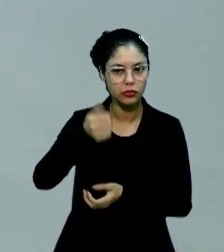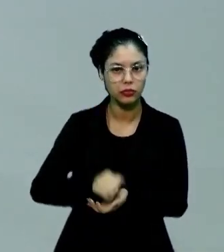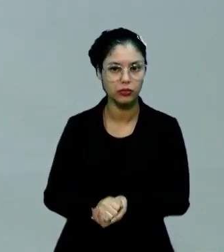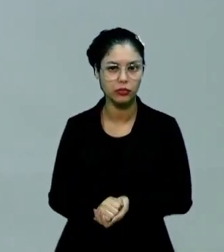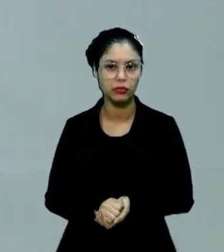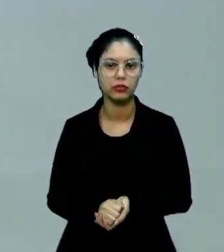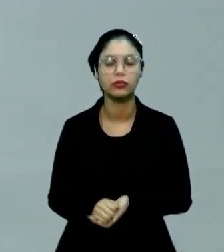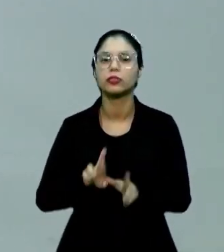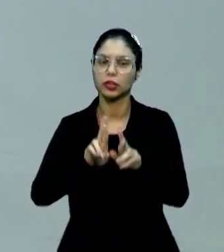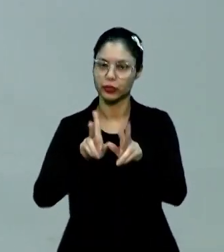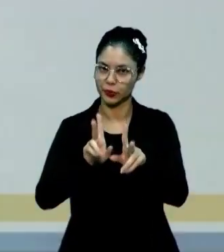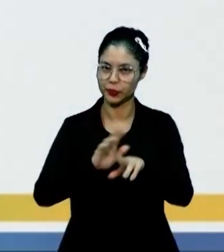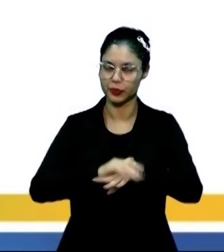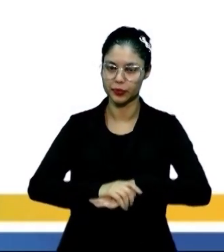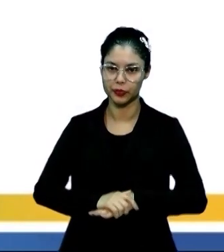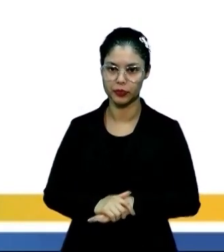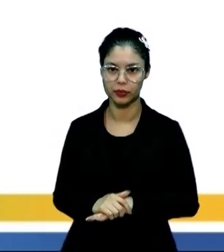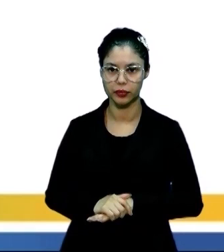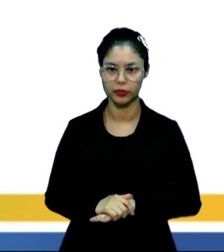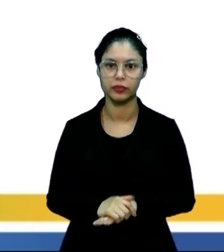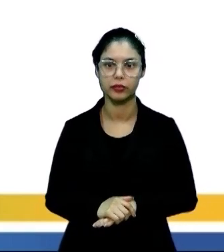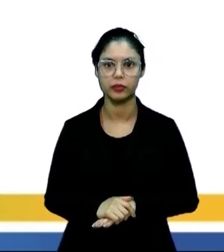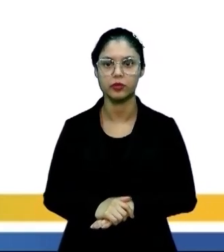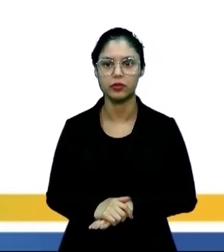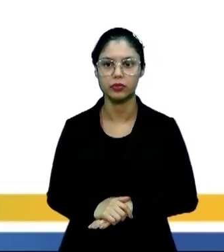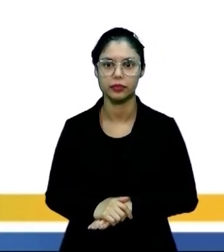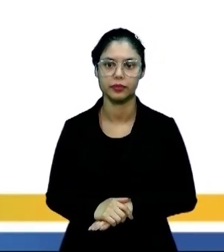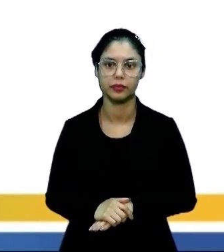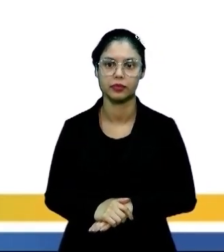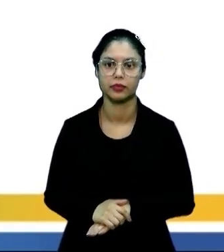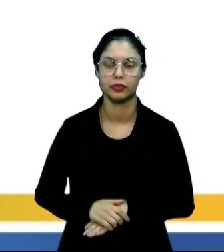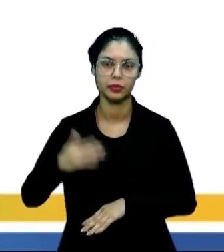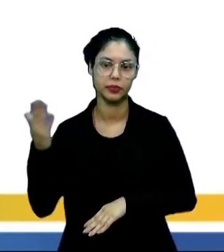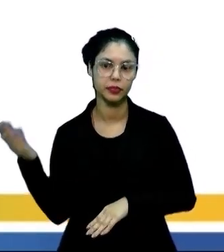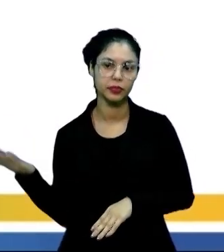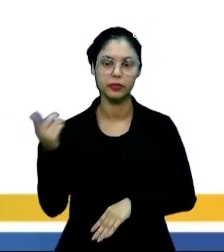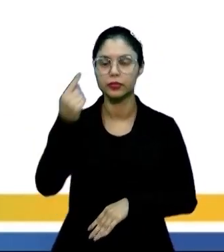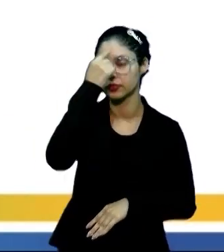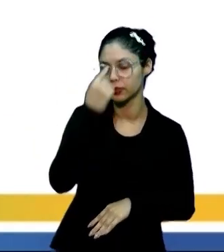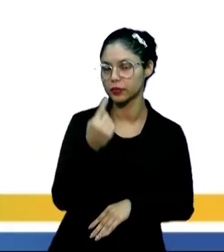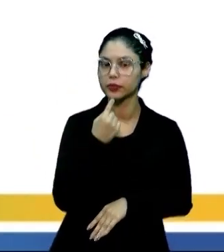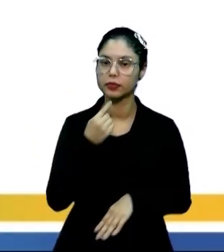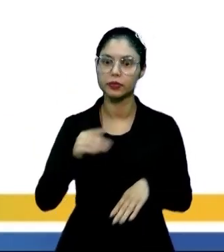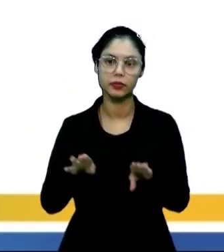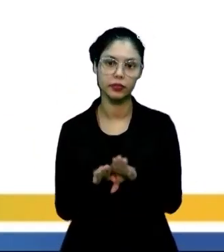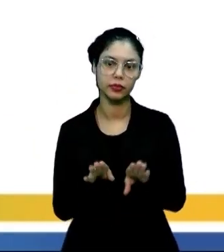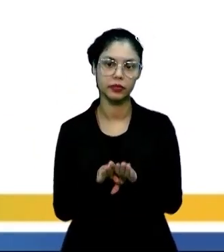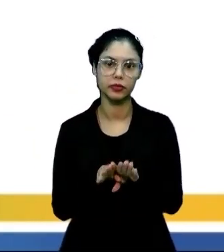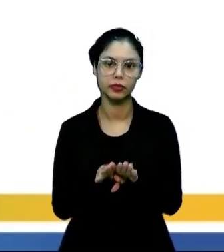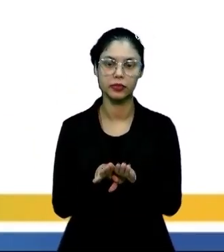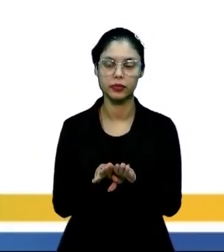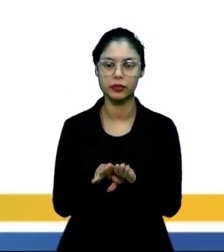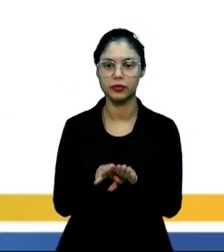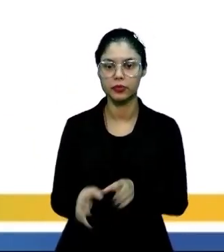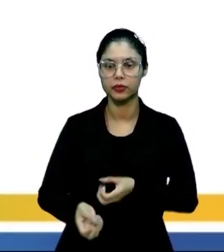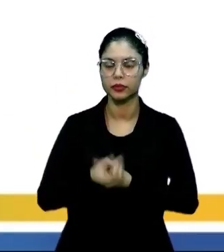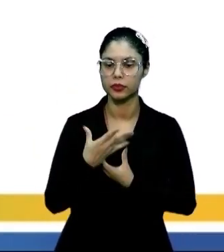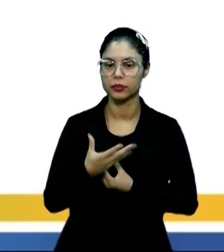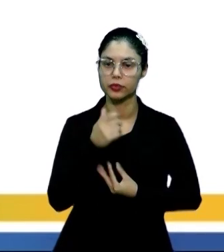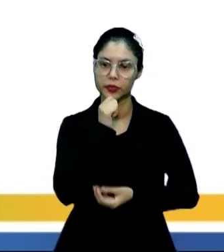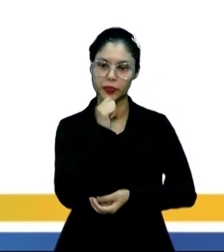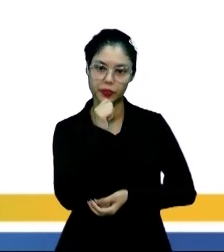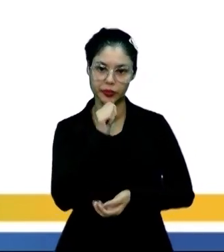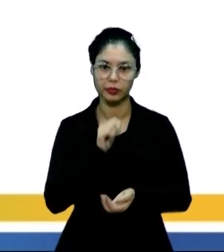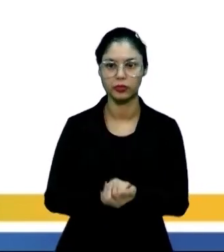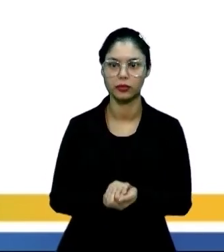uma sonoridade diferente, ok? Esse poema da imagem é o By the Sea,